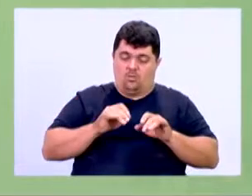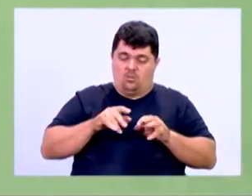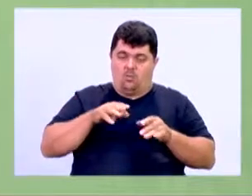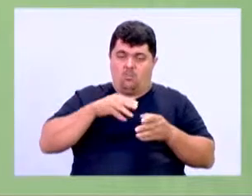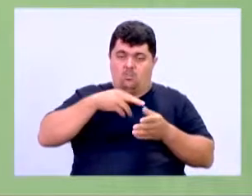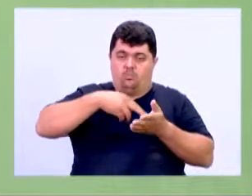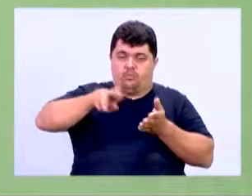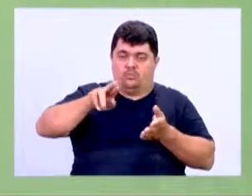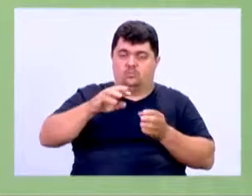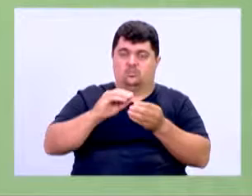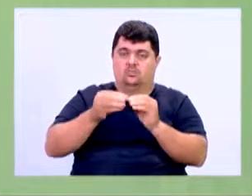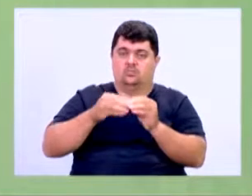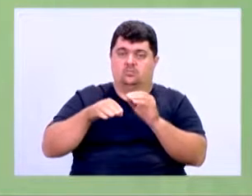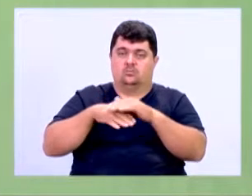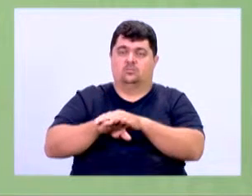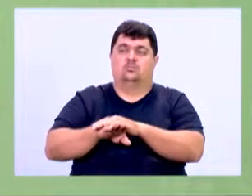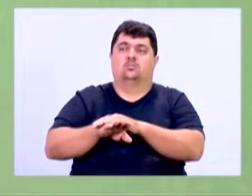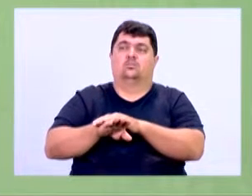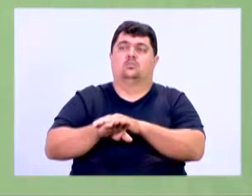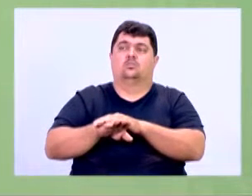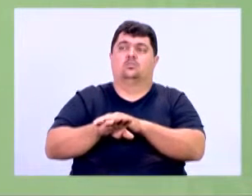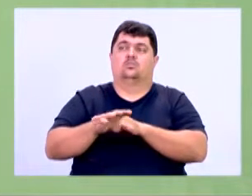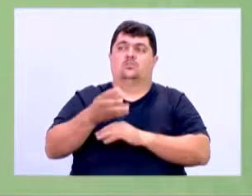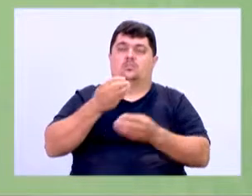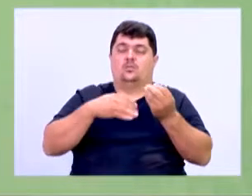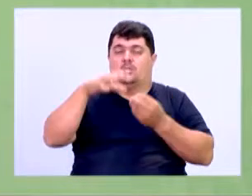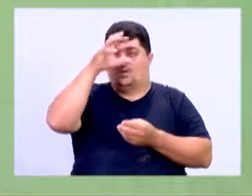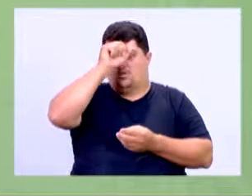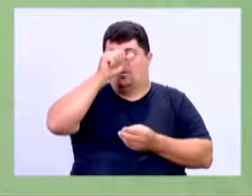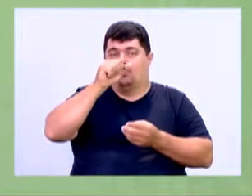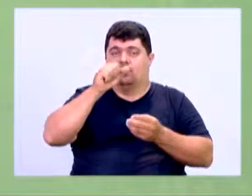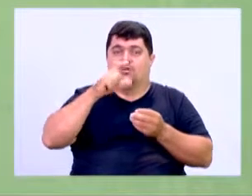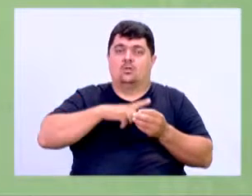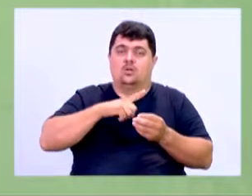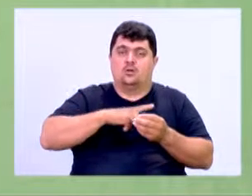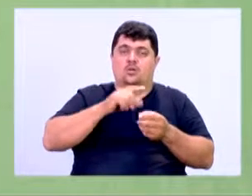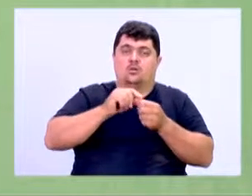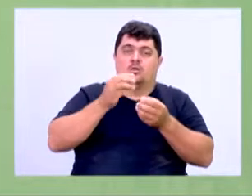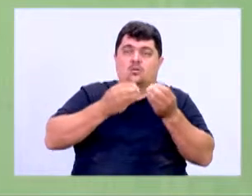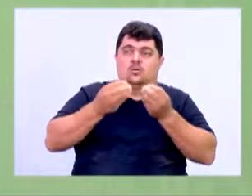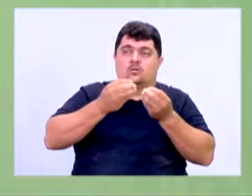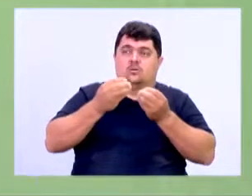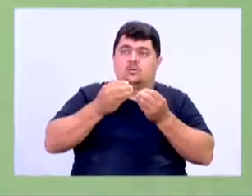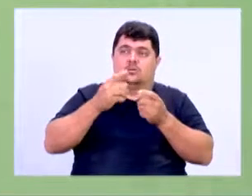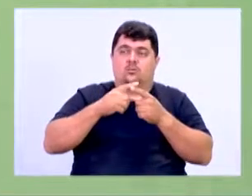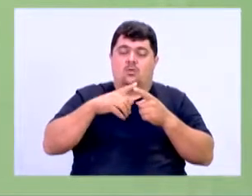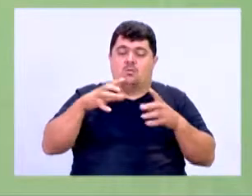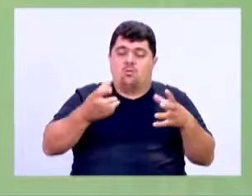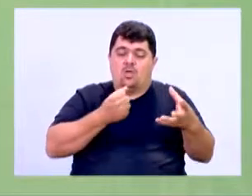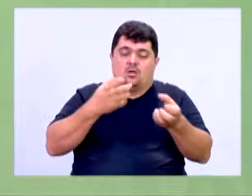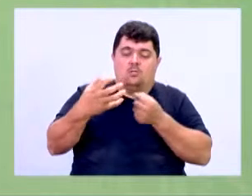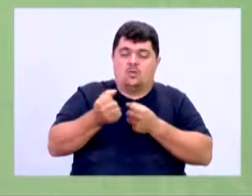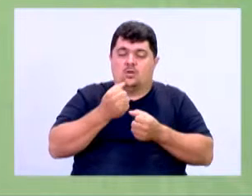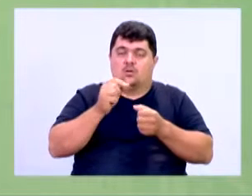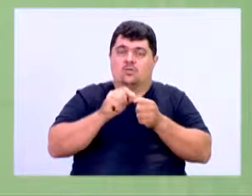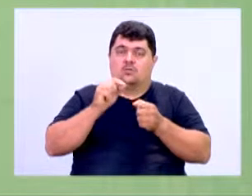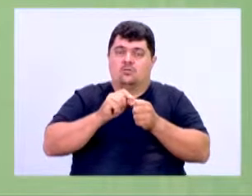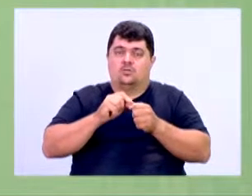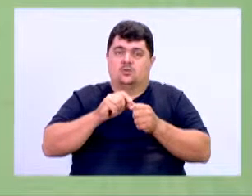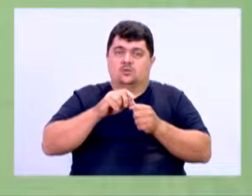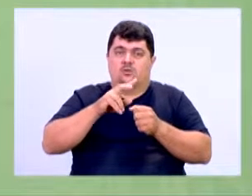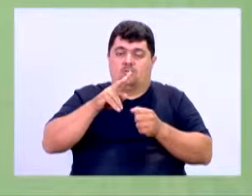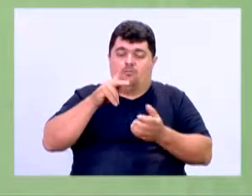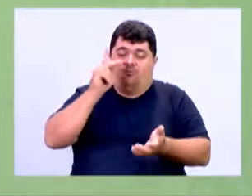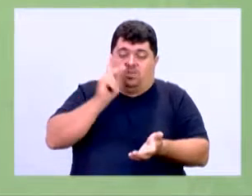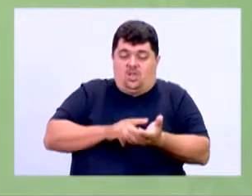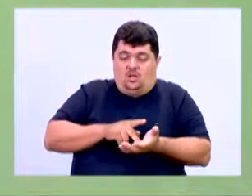uma página do servidor. Aprenderemos os comandos em PHP para capturar esses dados e fazer uma